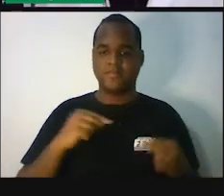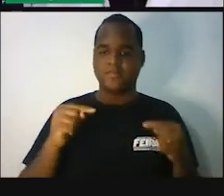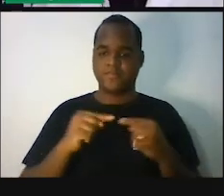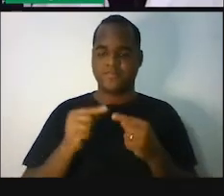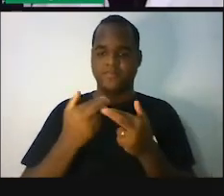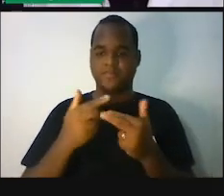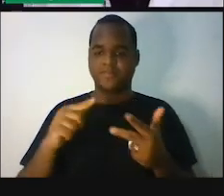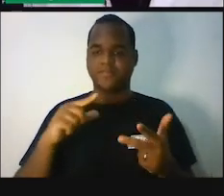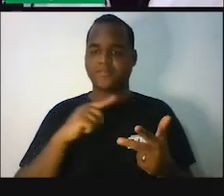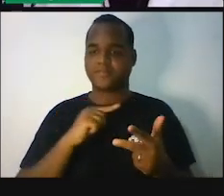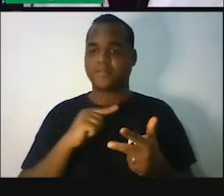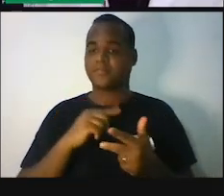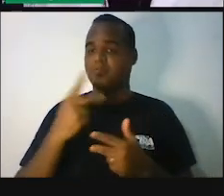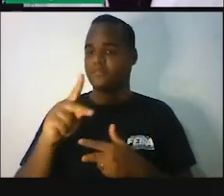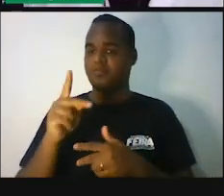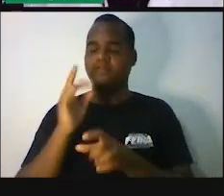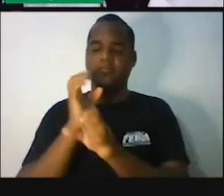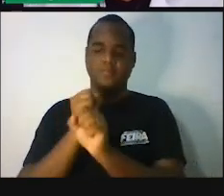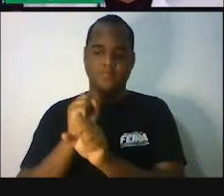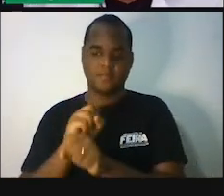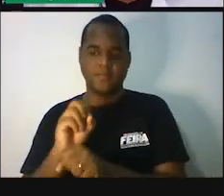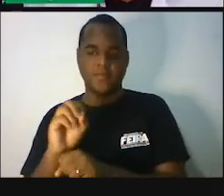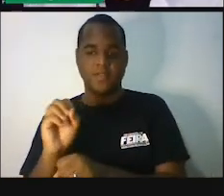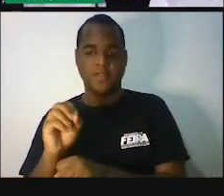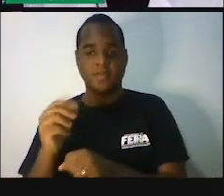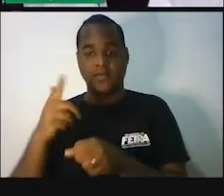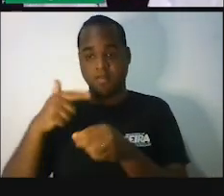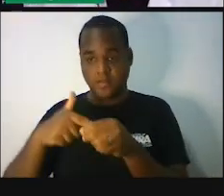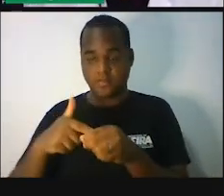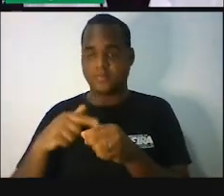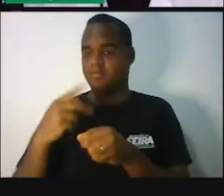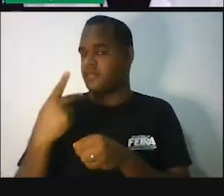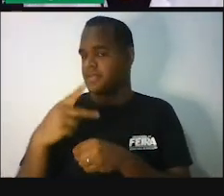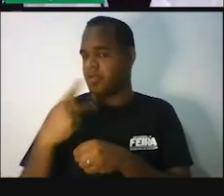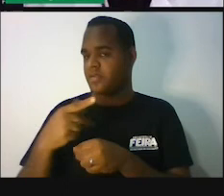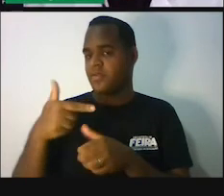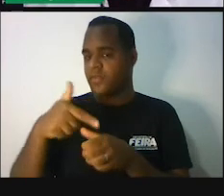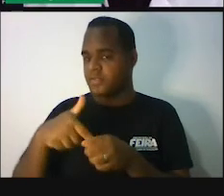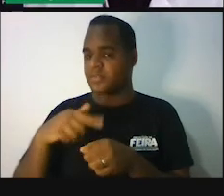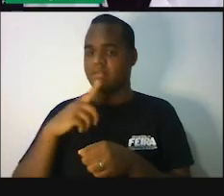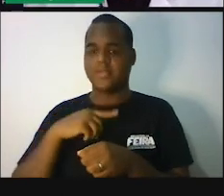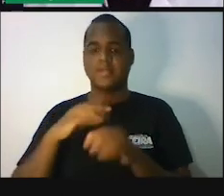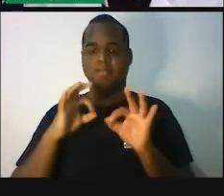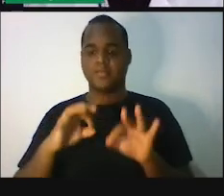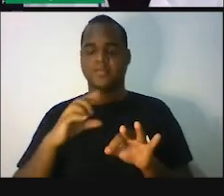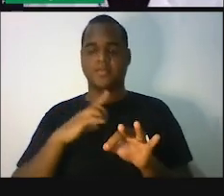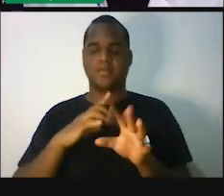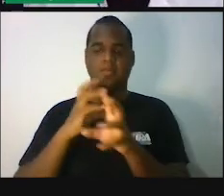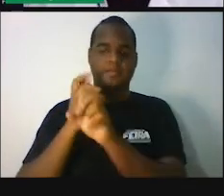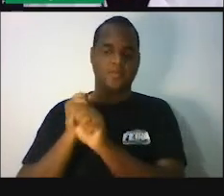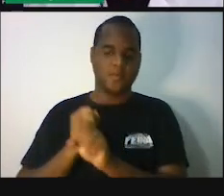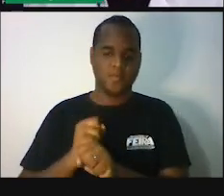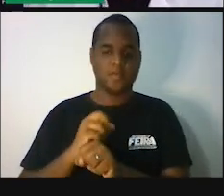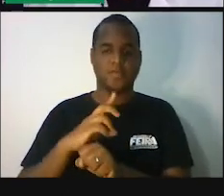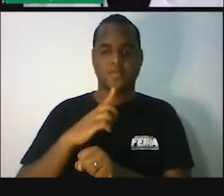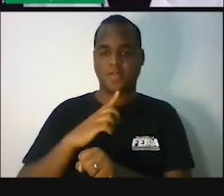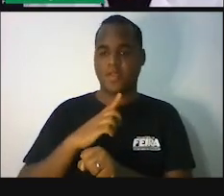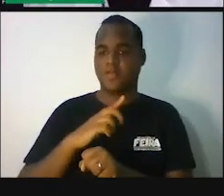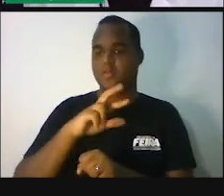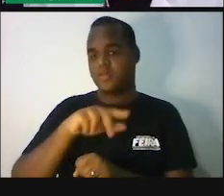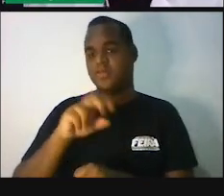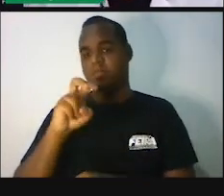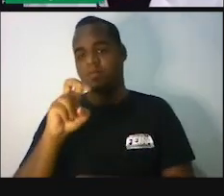Considere que o preço do litro de gasolina comum em um determinado posto de combustível é